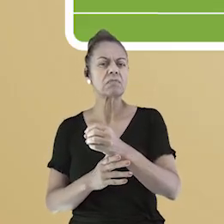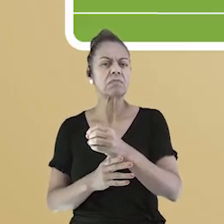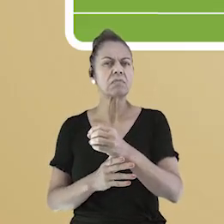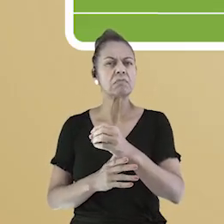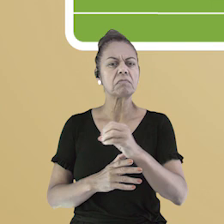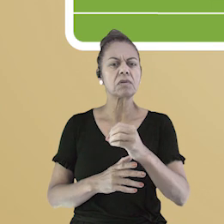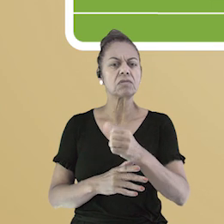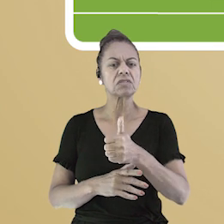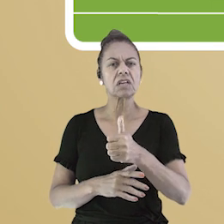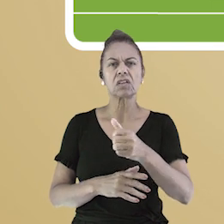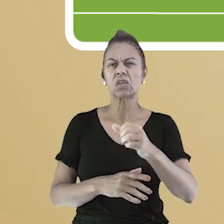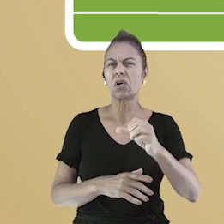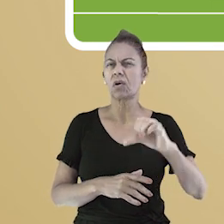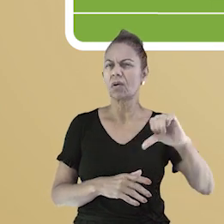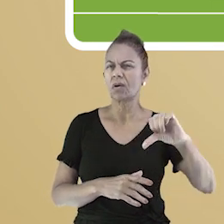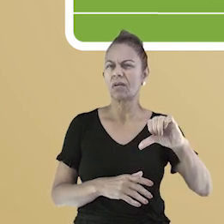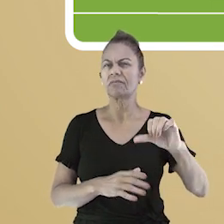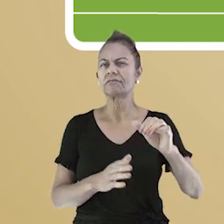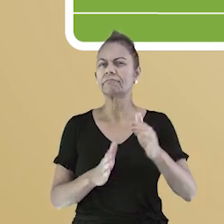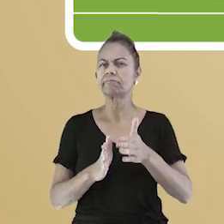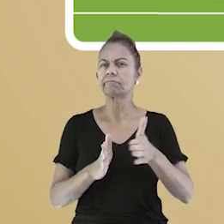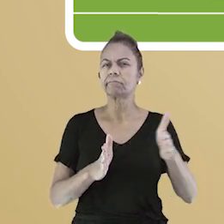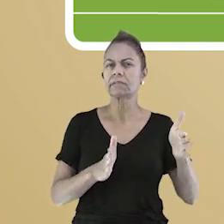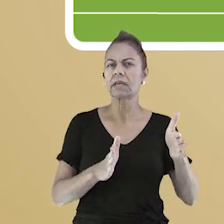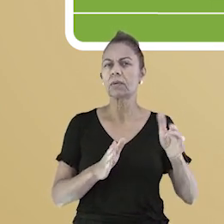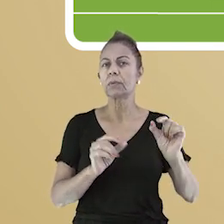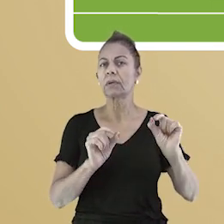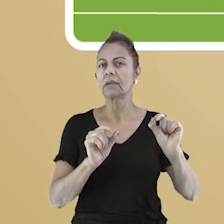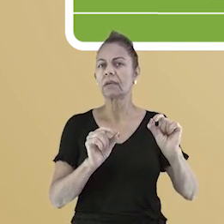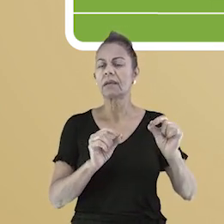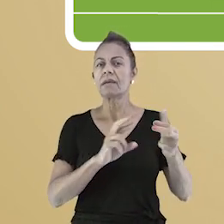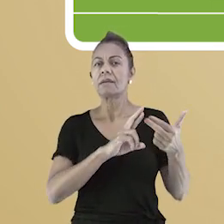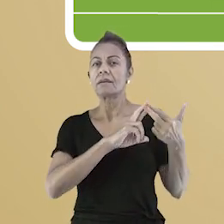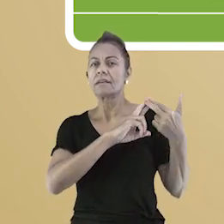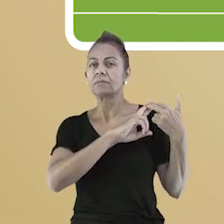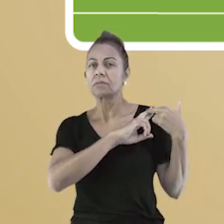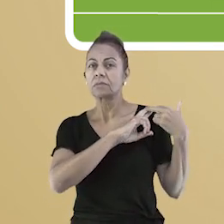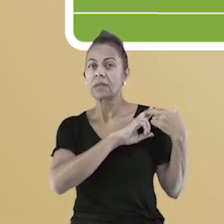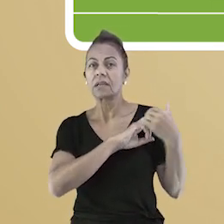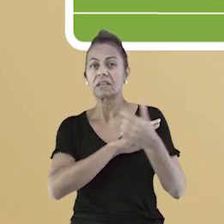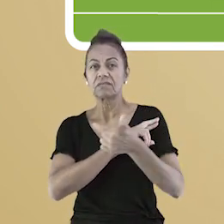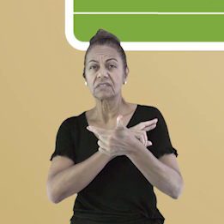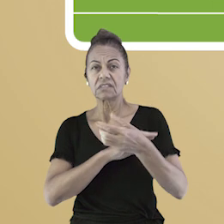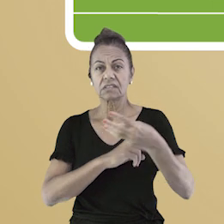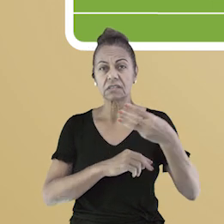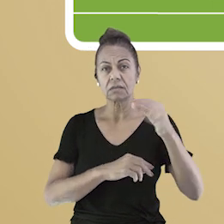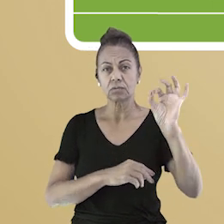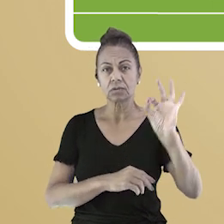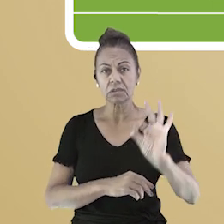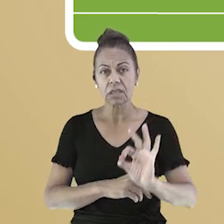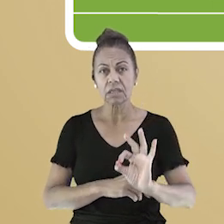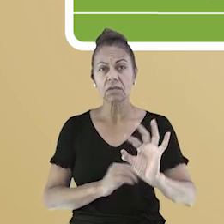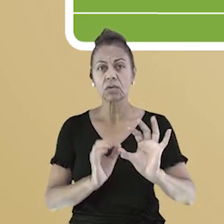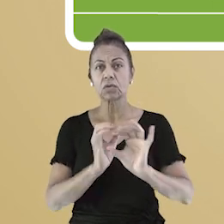de 2000 até 2019, no qual o ano de 2000 trazia as mães adolescentes como responsáveis